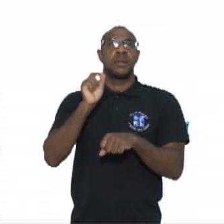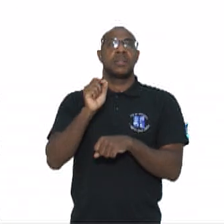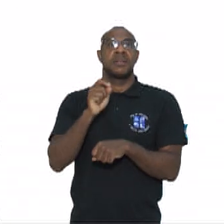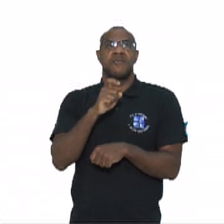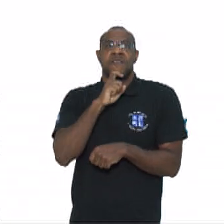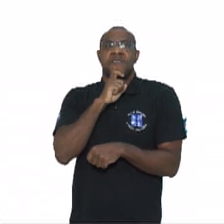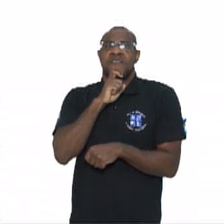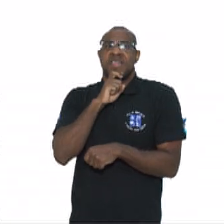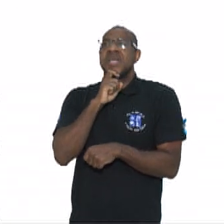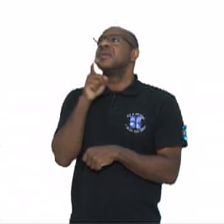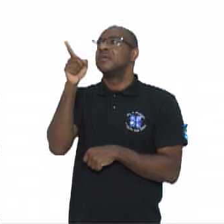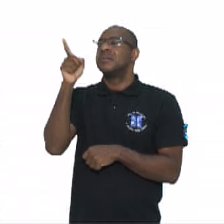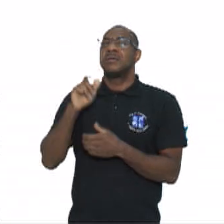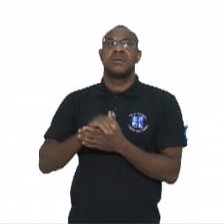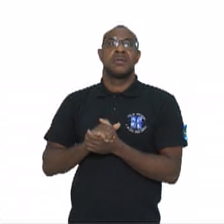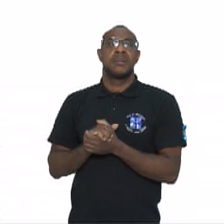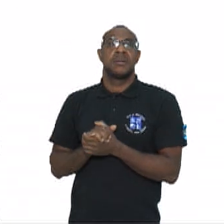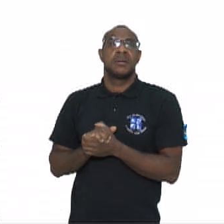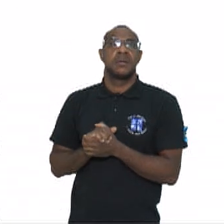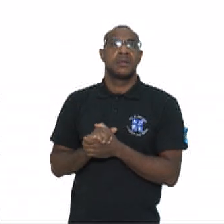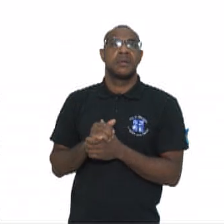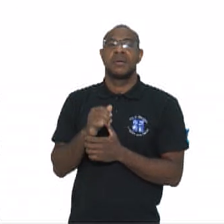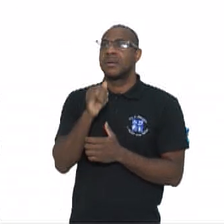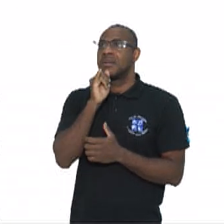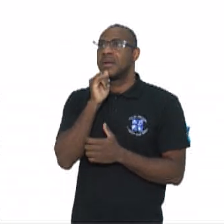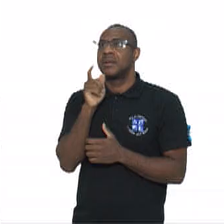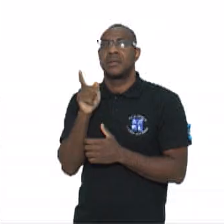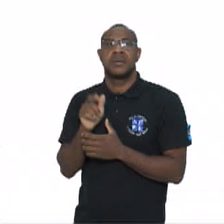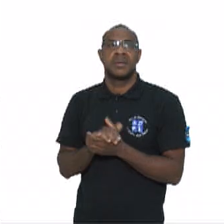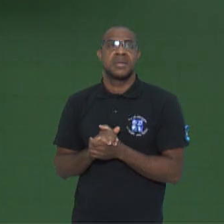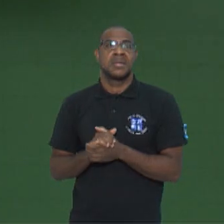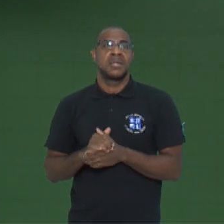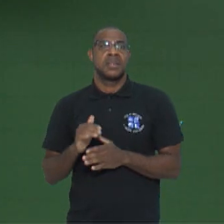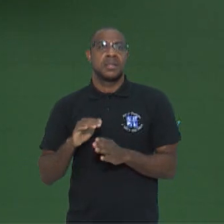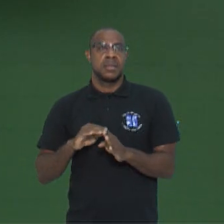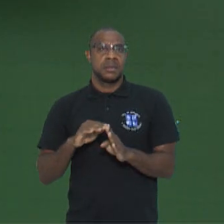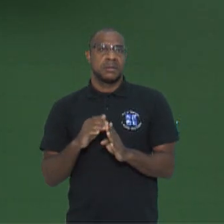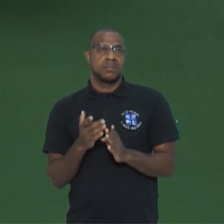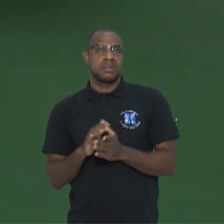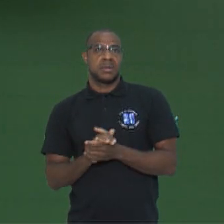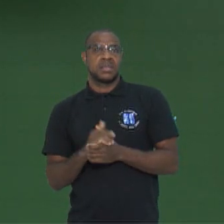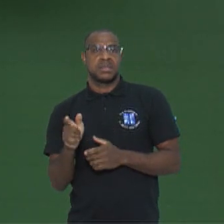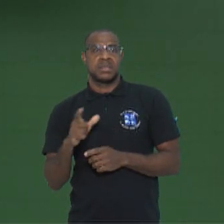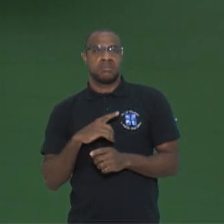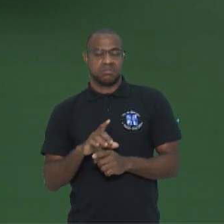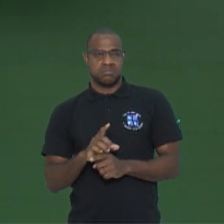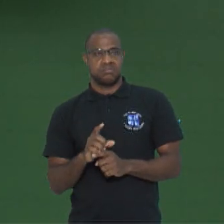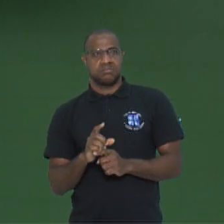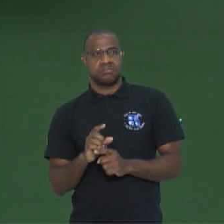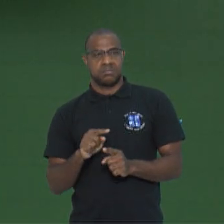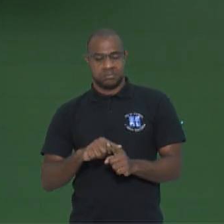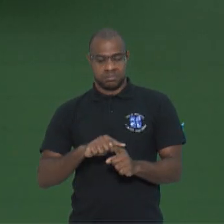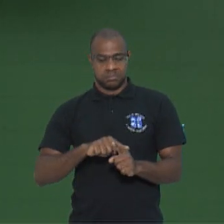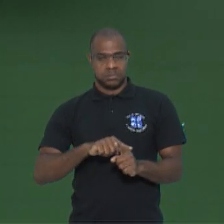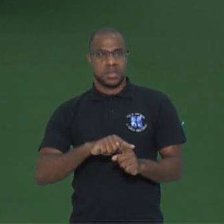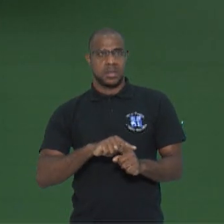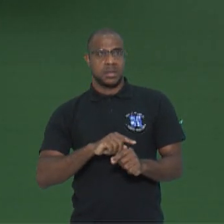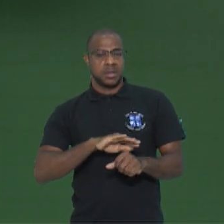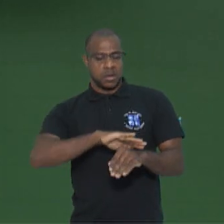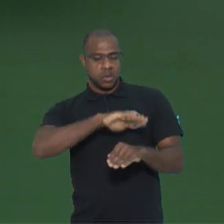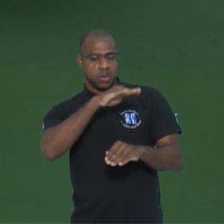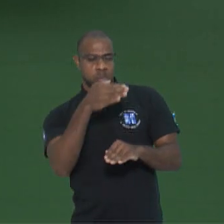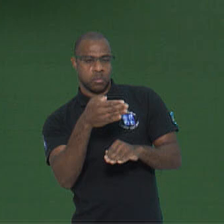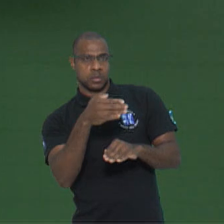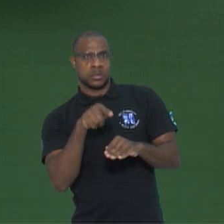grande dificuldade. Quanto a montanhas de 2.200 metros, aqui tem uma temperatura de 10 graus, nós temos montanhas como o